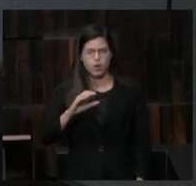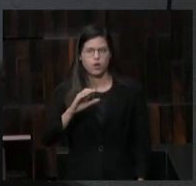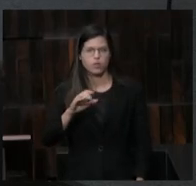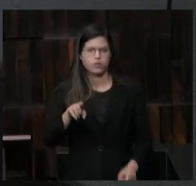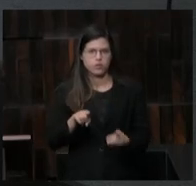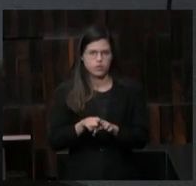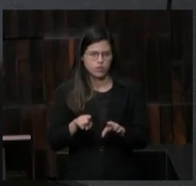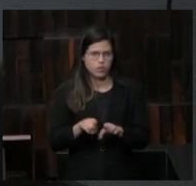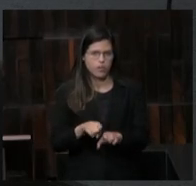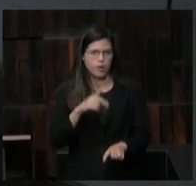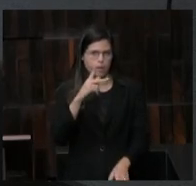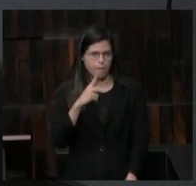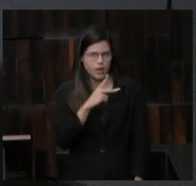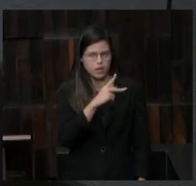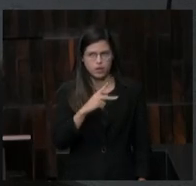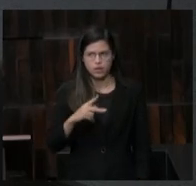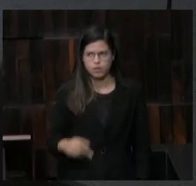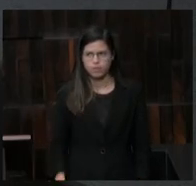né?